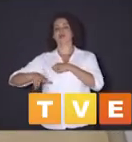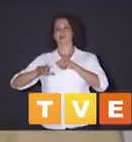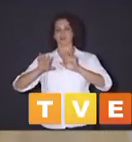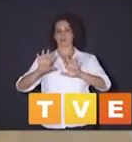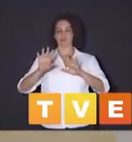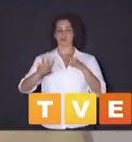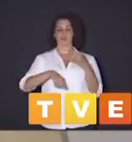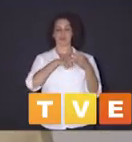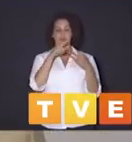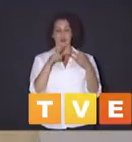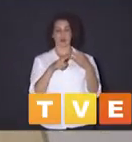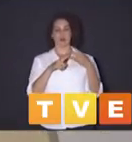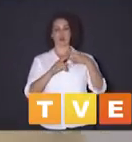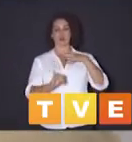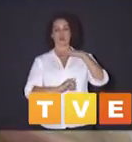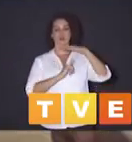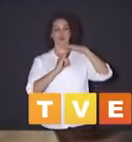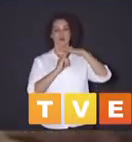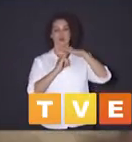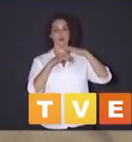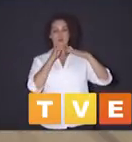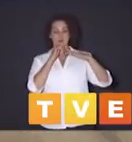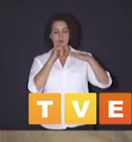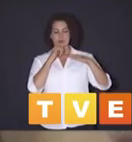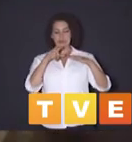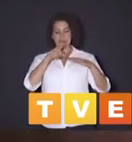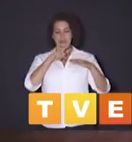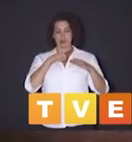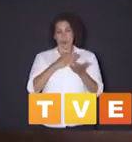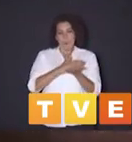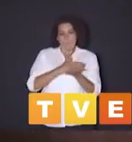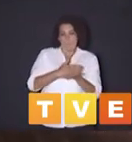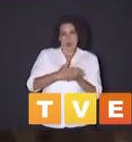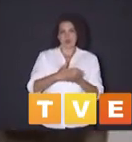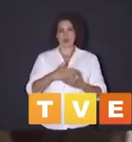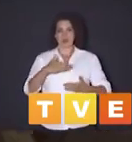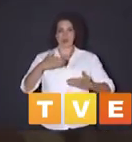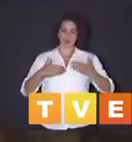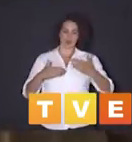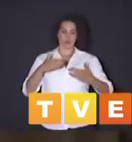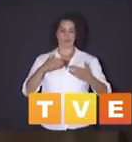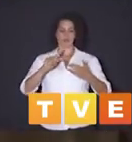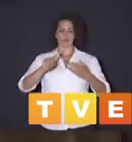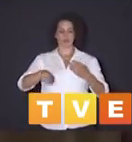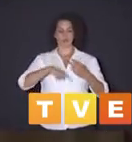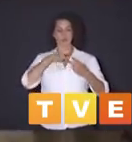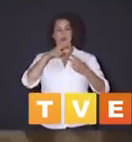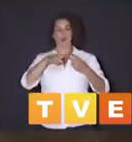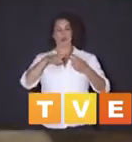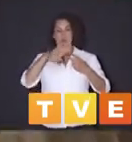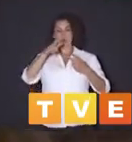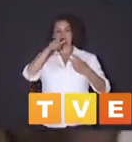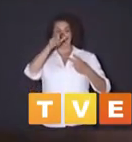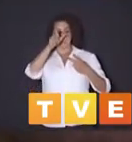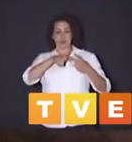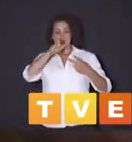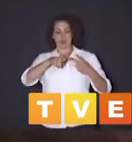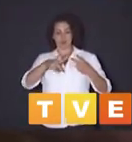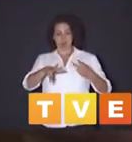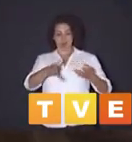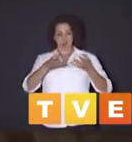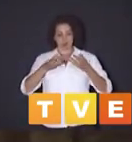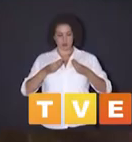quando uma informação que sai lá debaixo dos robôs chega na camada orgânica e muita gente começa a compartilhar ou seja começa a dar